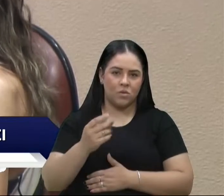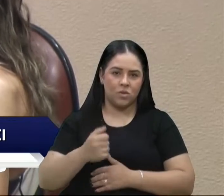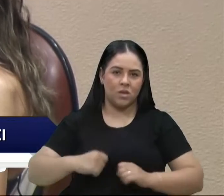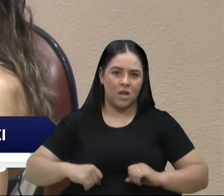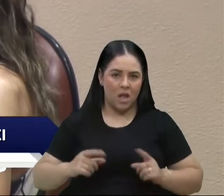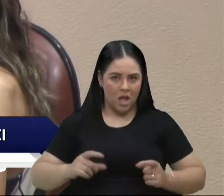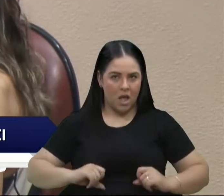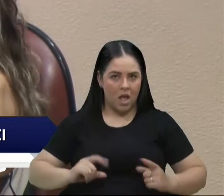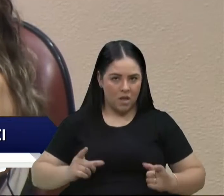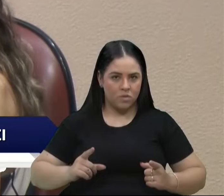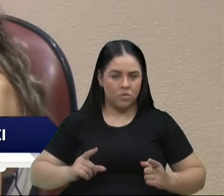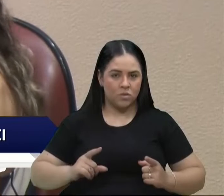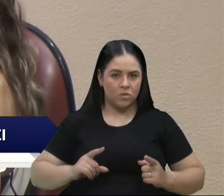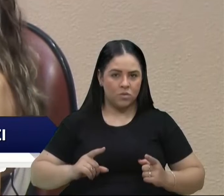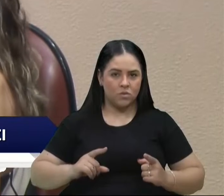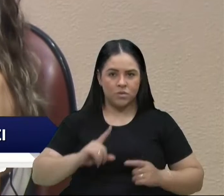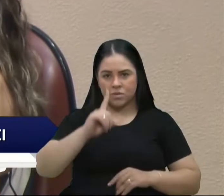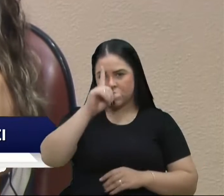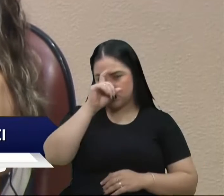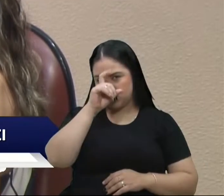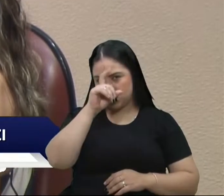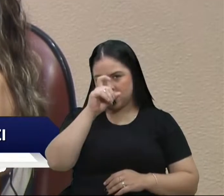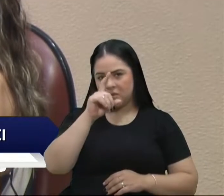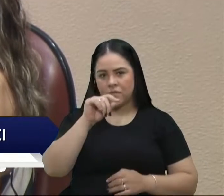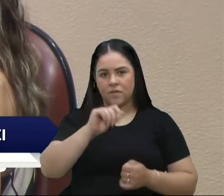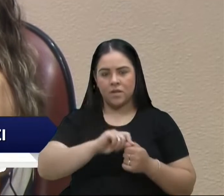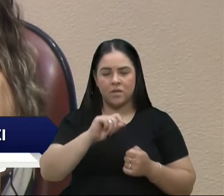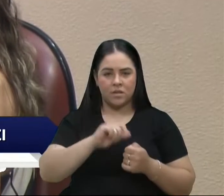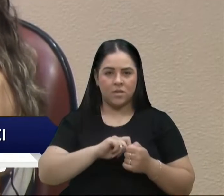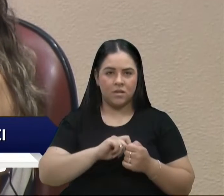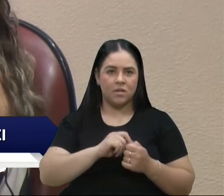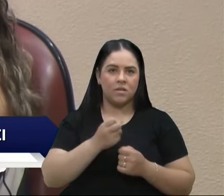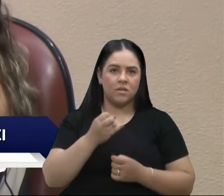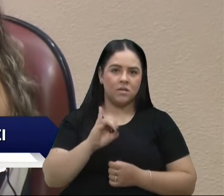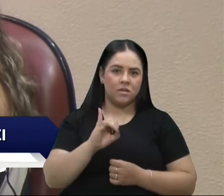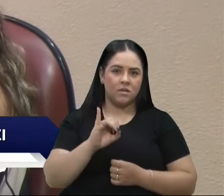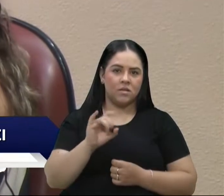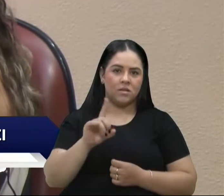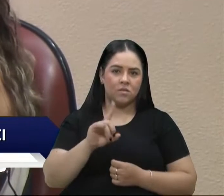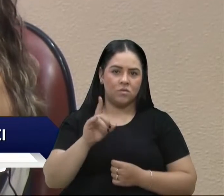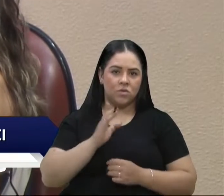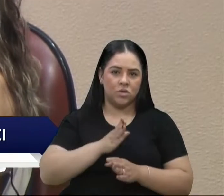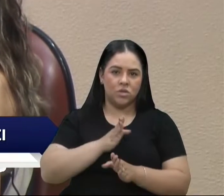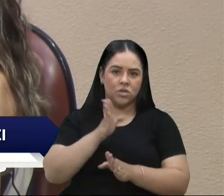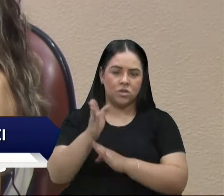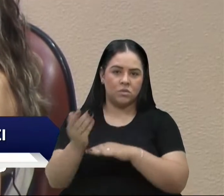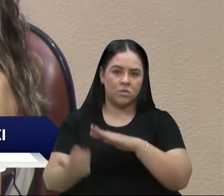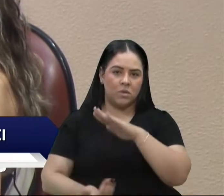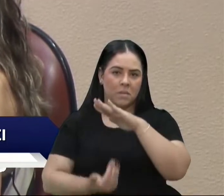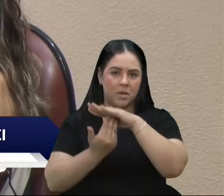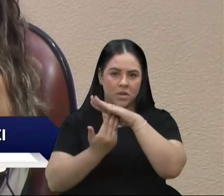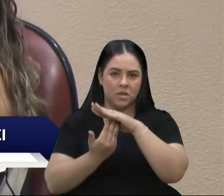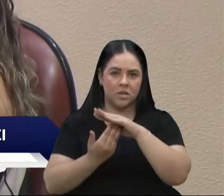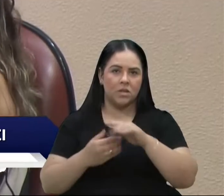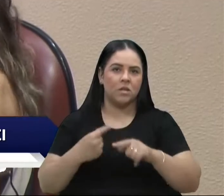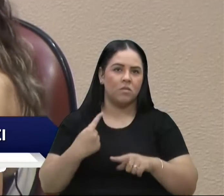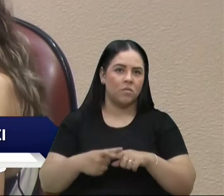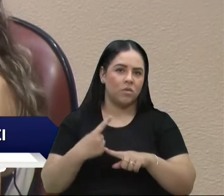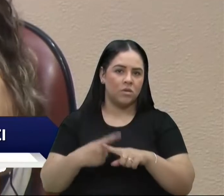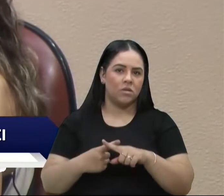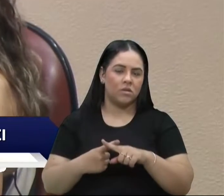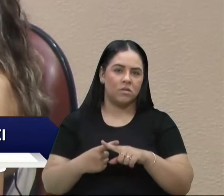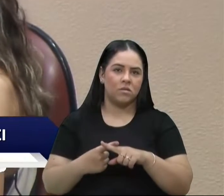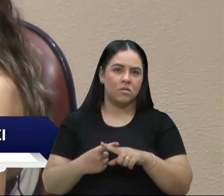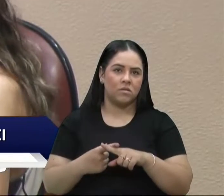historicamente, os hospitais perfazem essa produção. Então, se não estão chegando no teto de produção, é porque